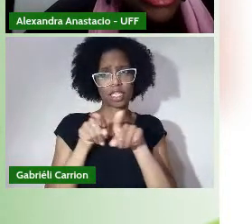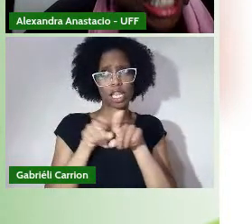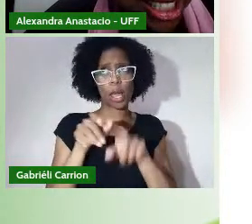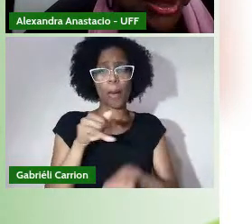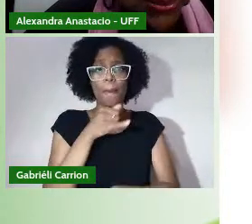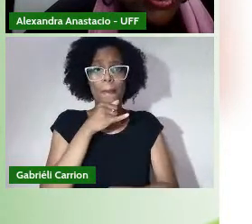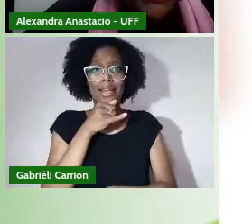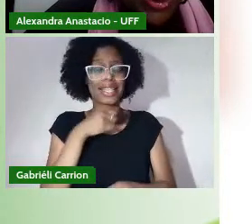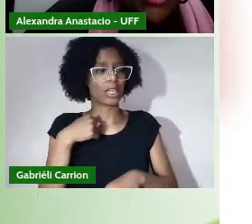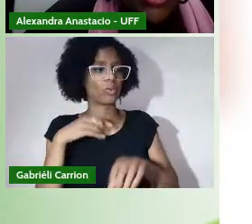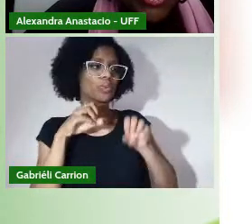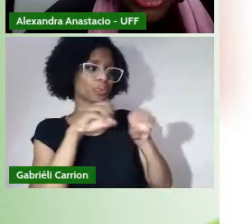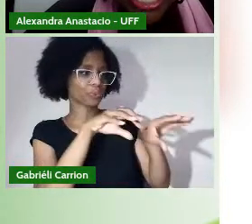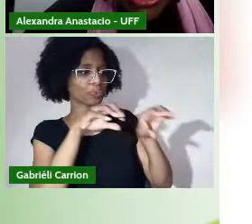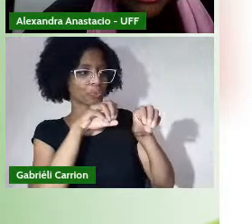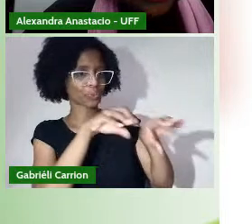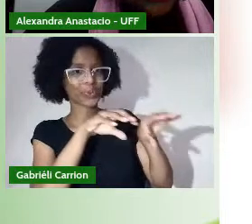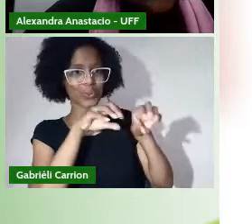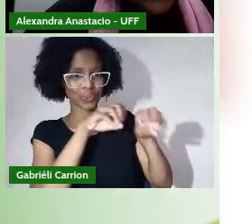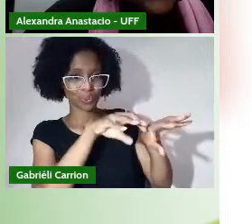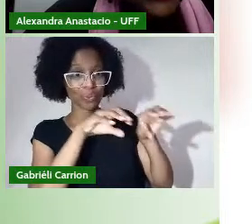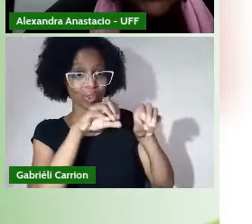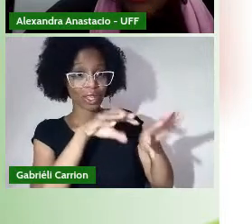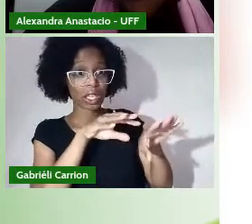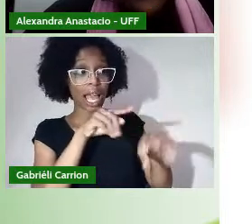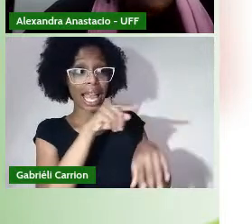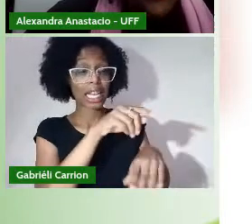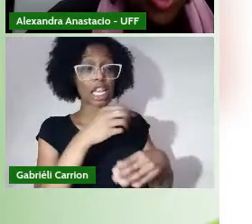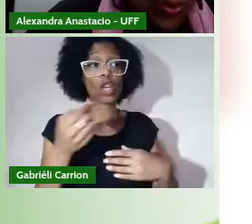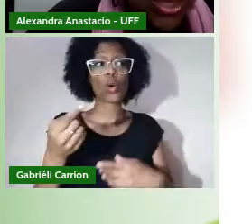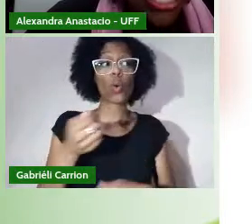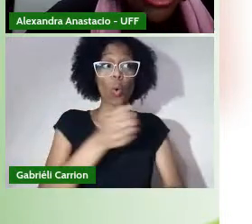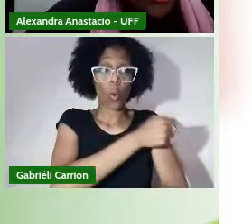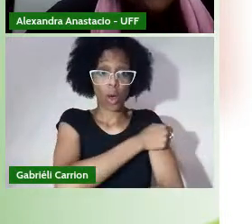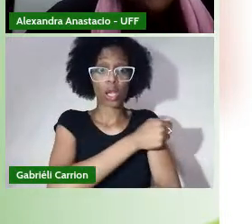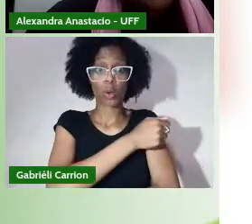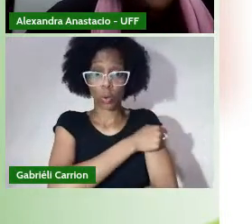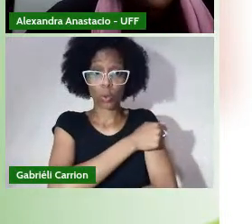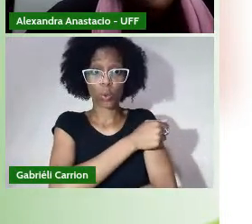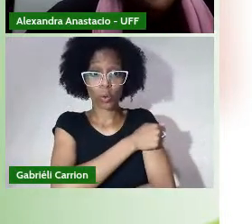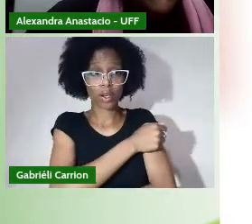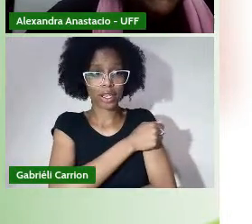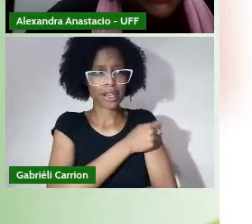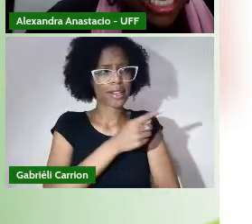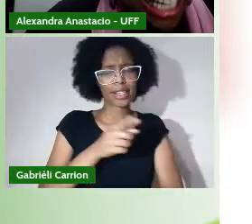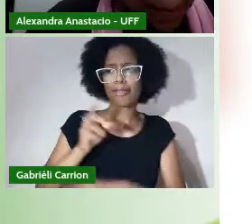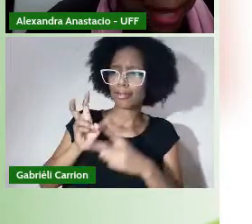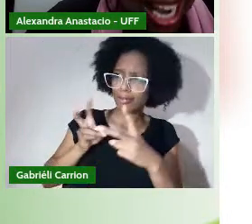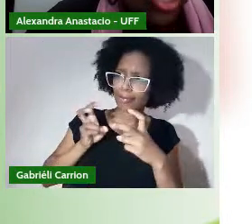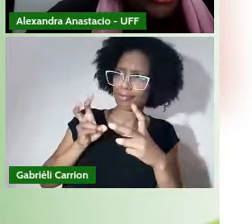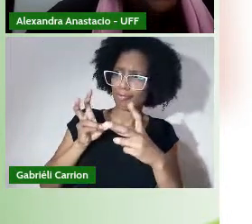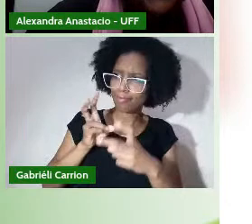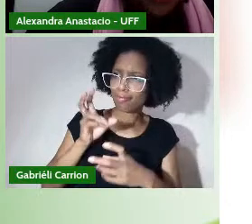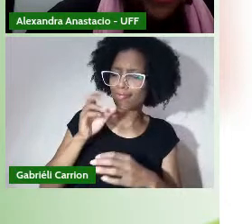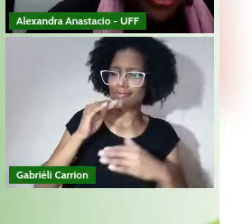está ensinando para os outros, né? Então, quando o aluno é um monitor, por exemplo, e tem a capacidade de exercitar na prática aquilo que ele